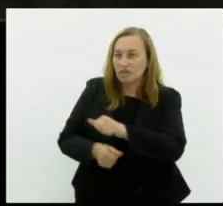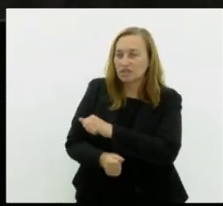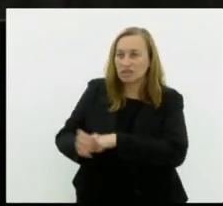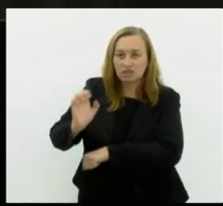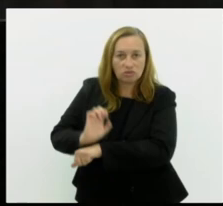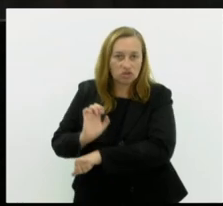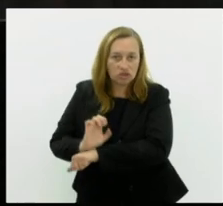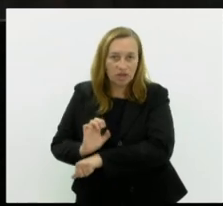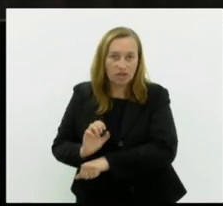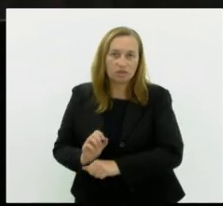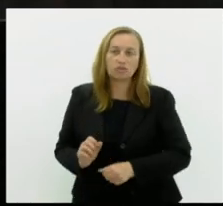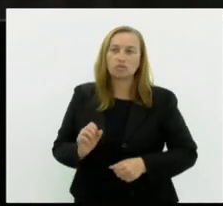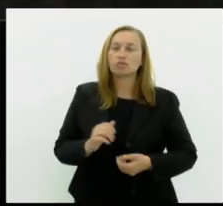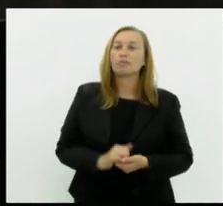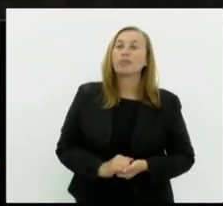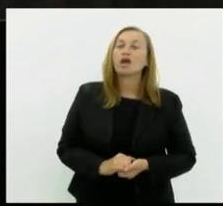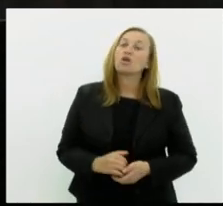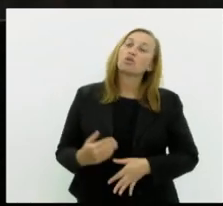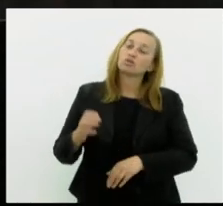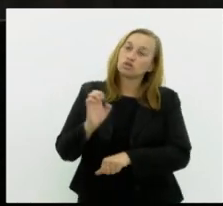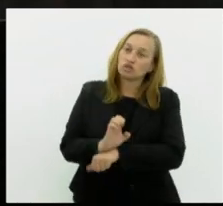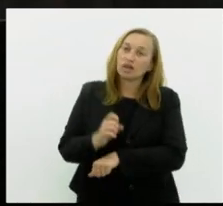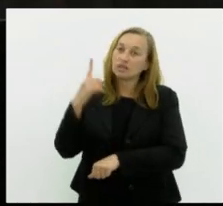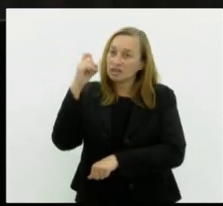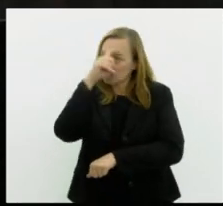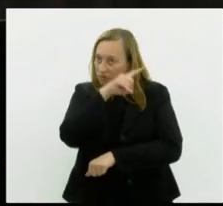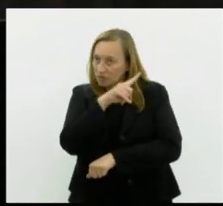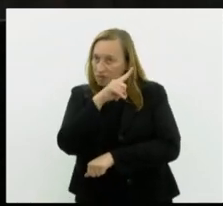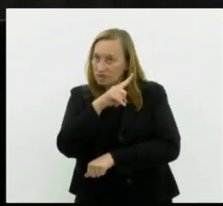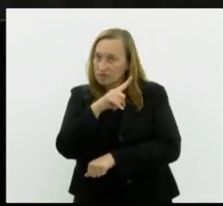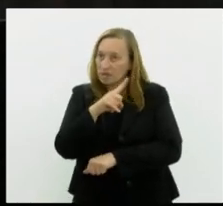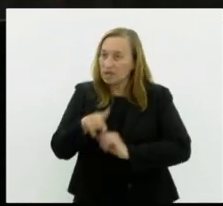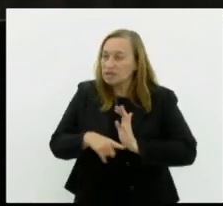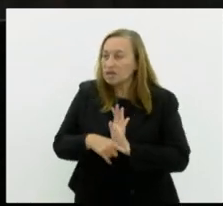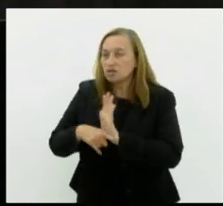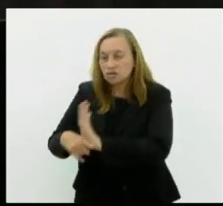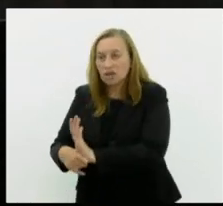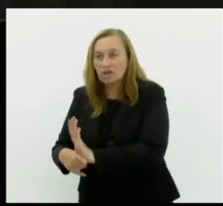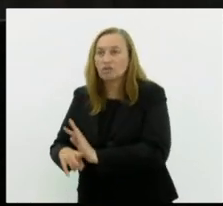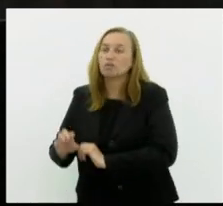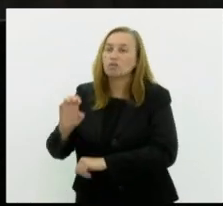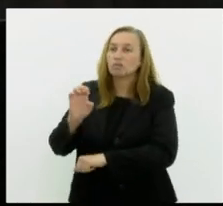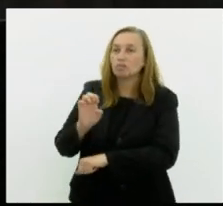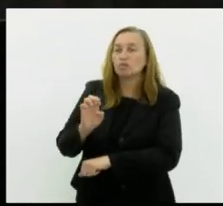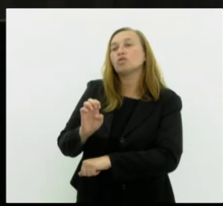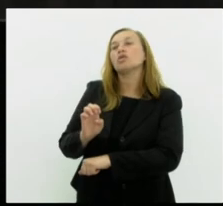estava em situação difícil, eles socorriam o Estado.